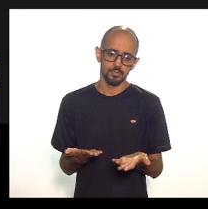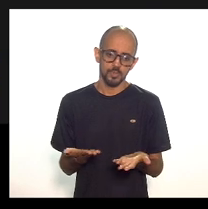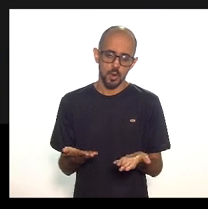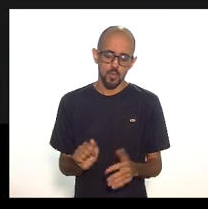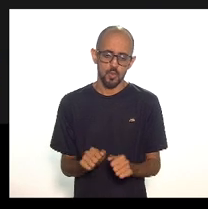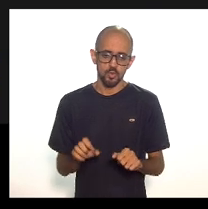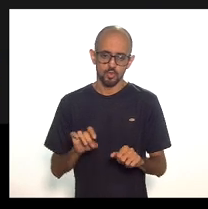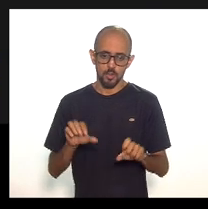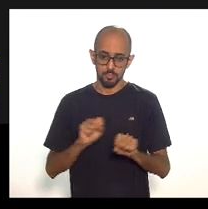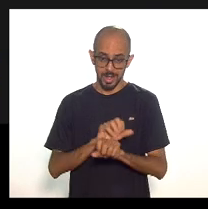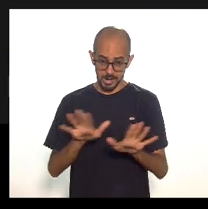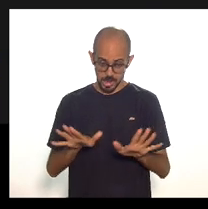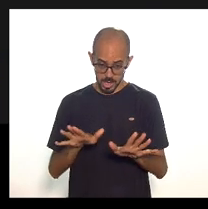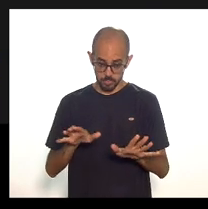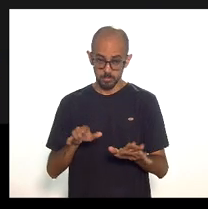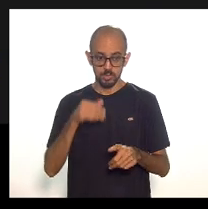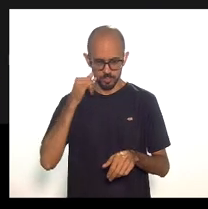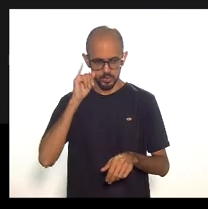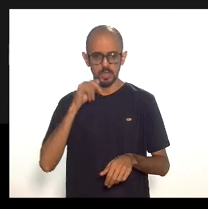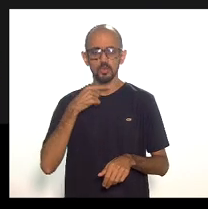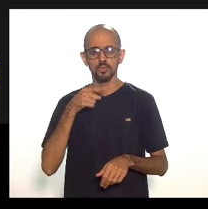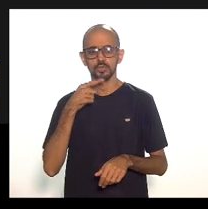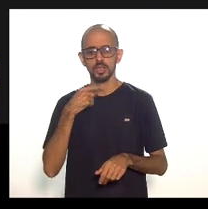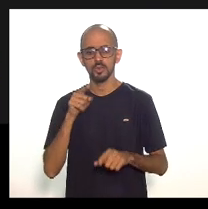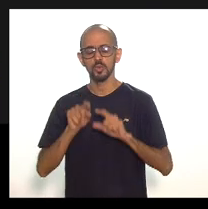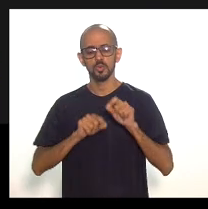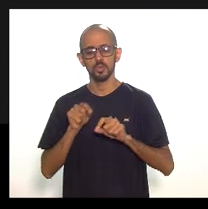Só para esclarecer, para não ficar nenhuma dúvida,